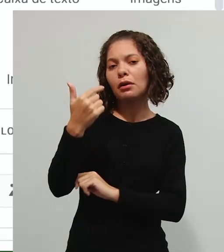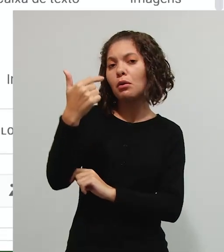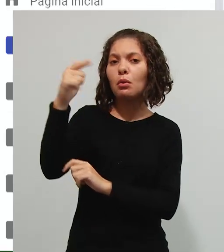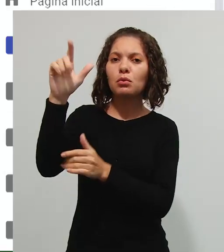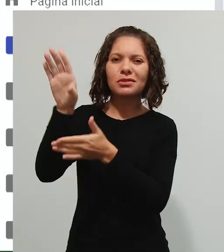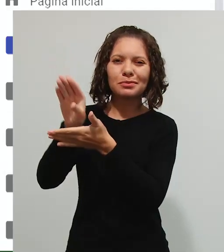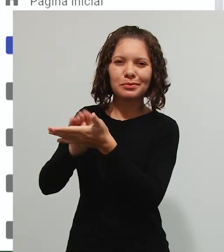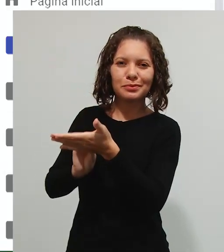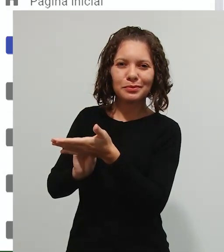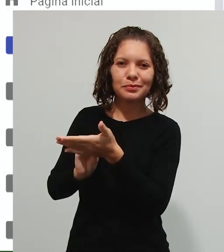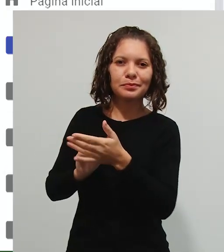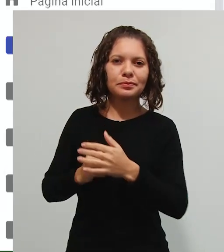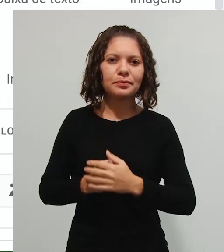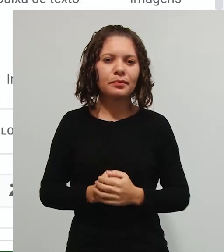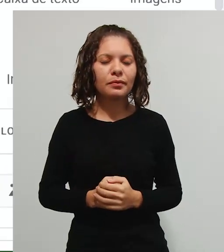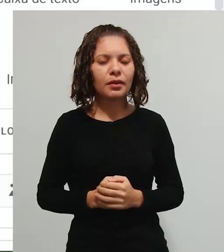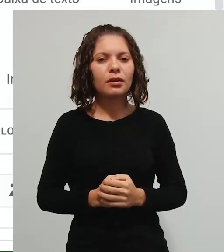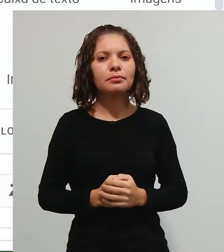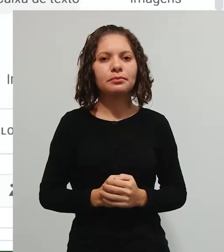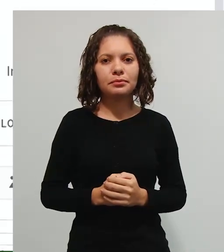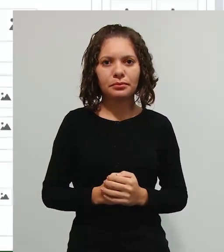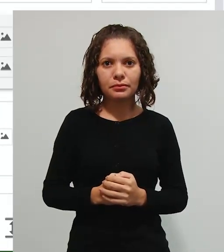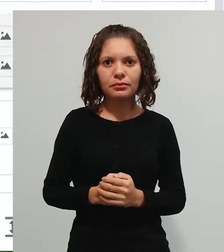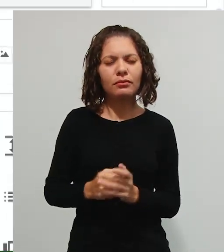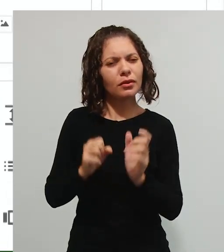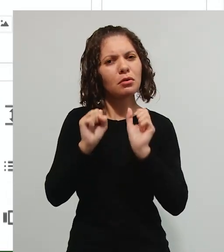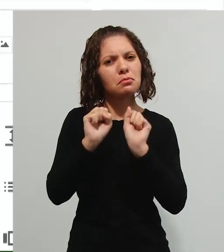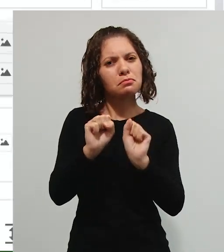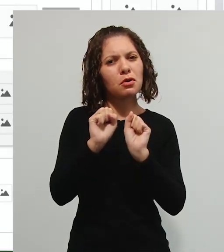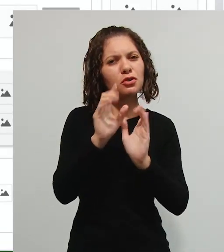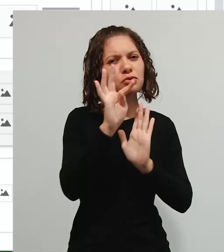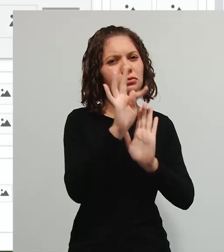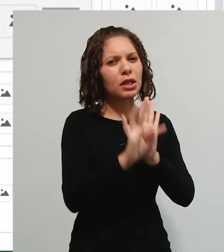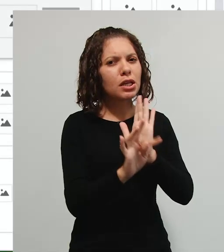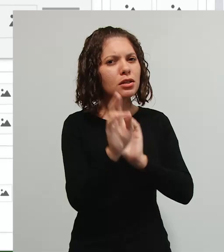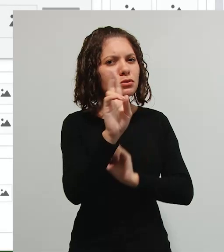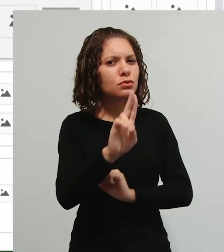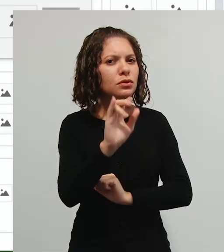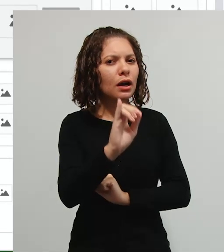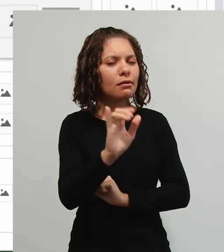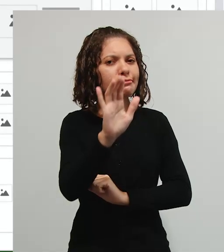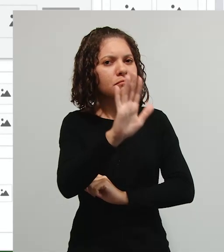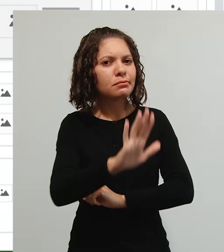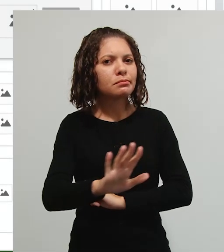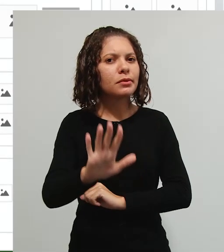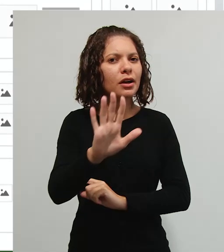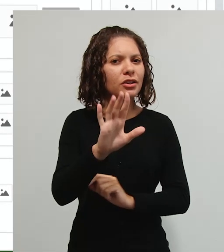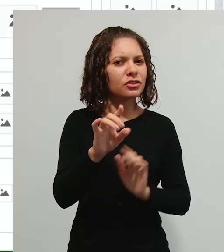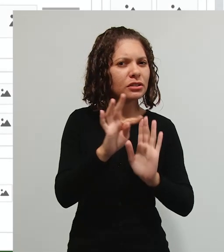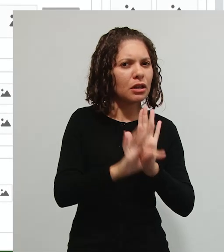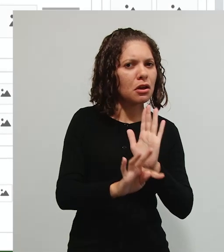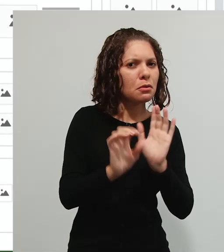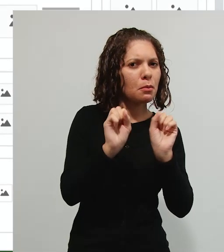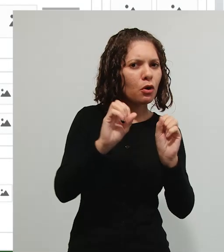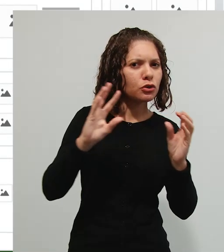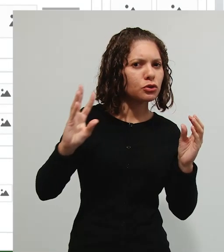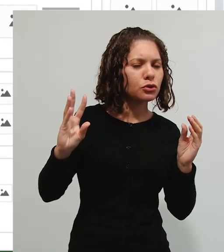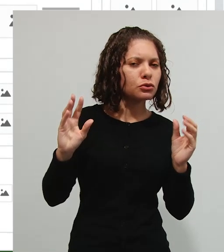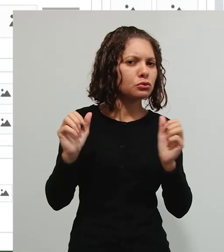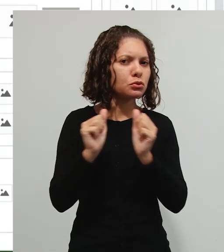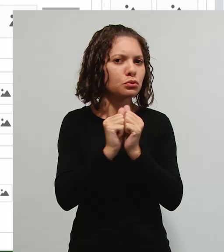fazer um texto assim, com uma imagem e o texto? Pode, ó, você clica aqui,